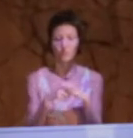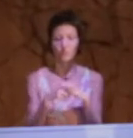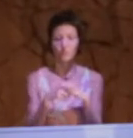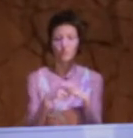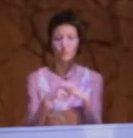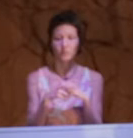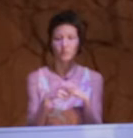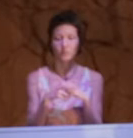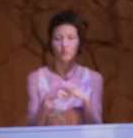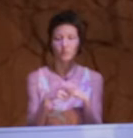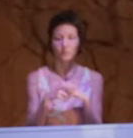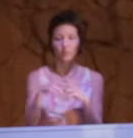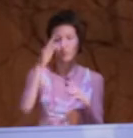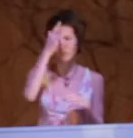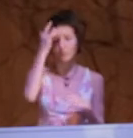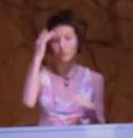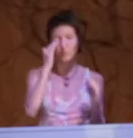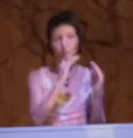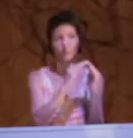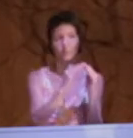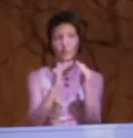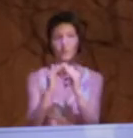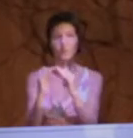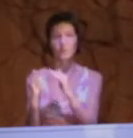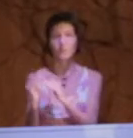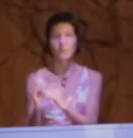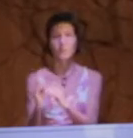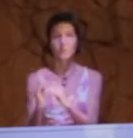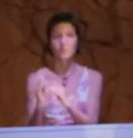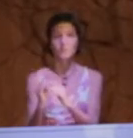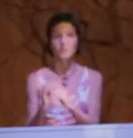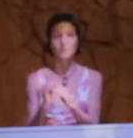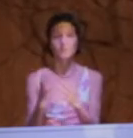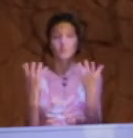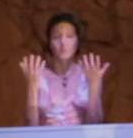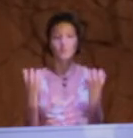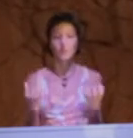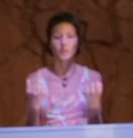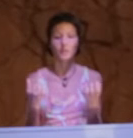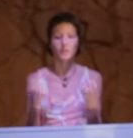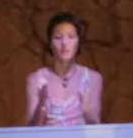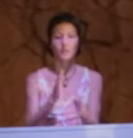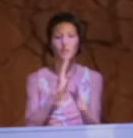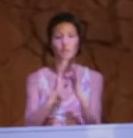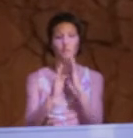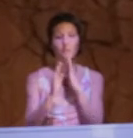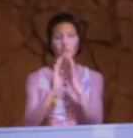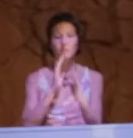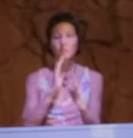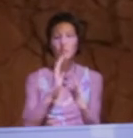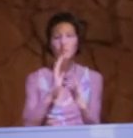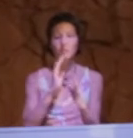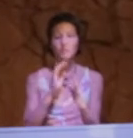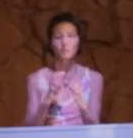que ainda hoje moram ali, de serem reconhecidas como quilombolas. Hoje nós temos ali o